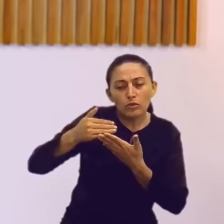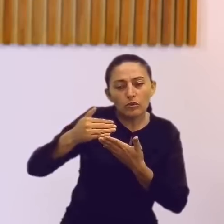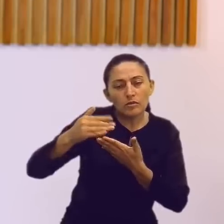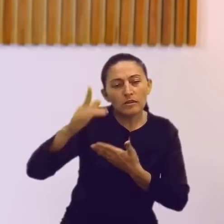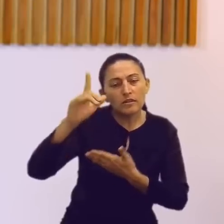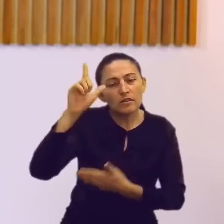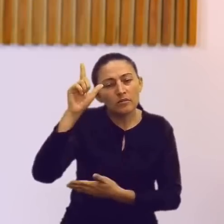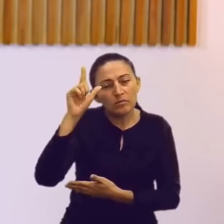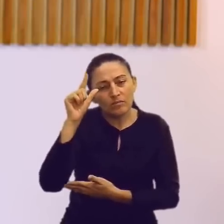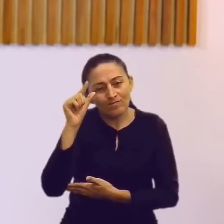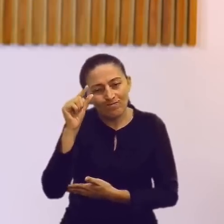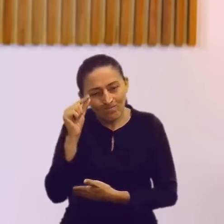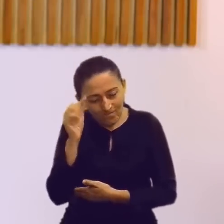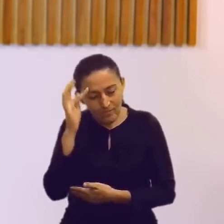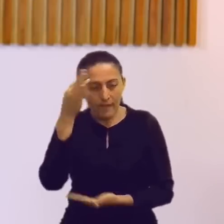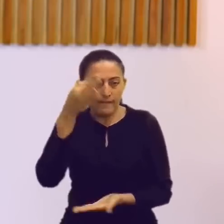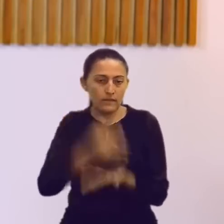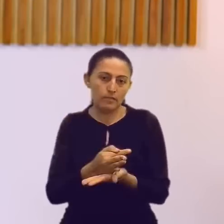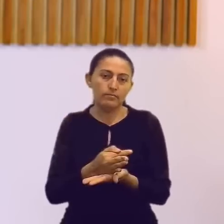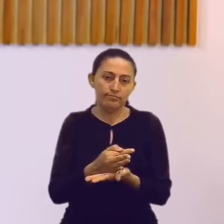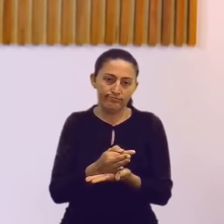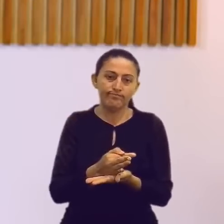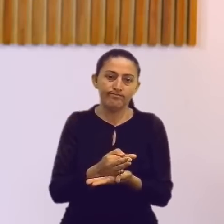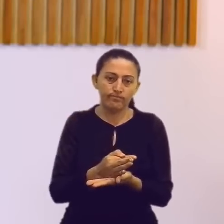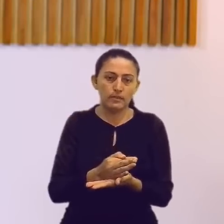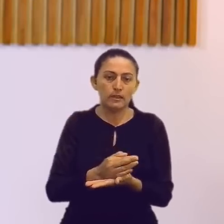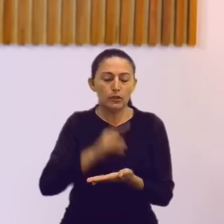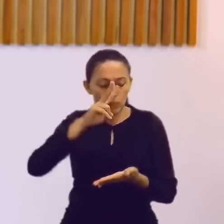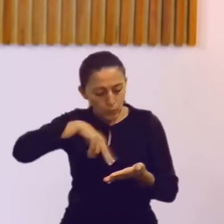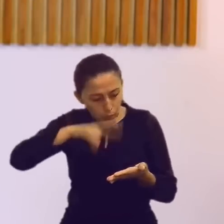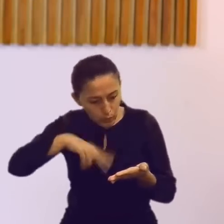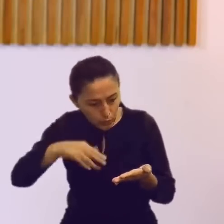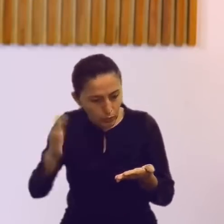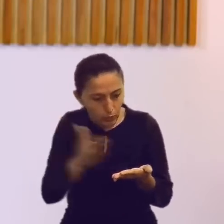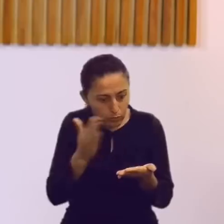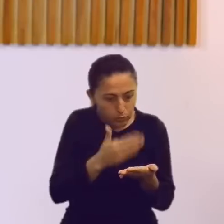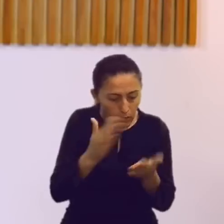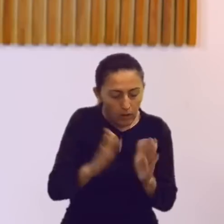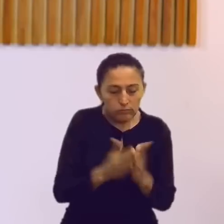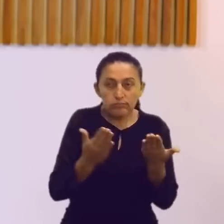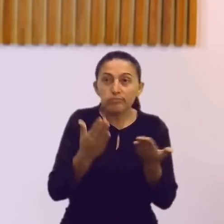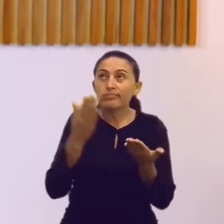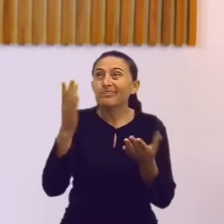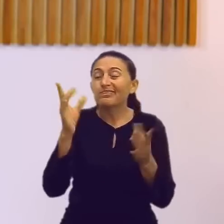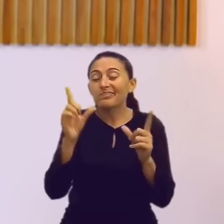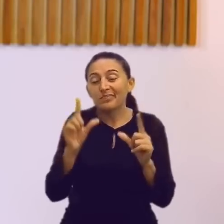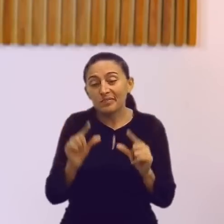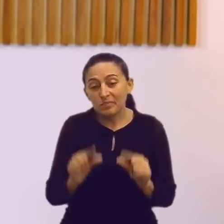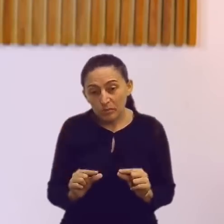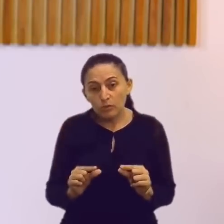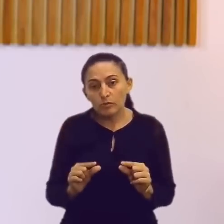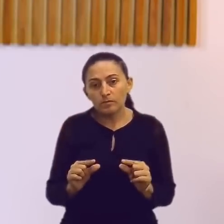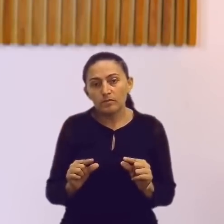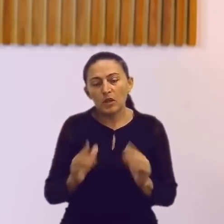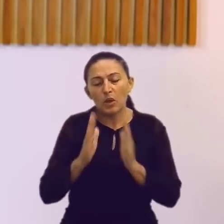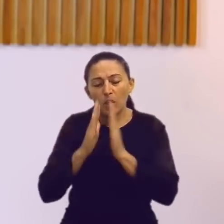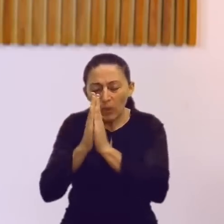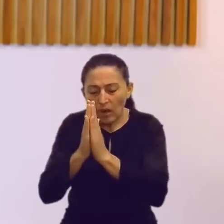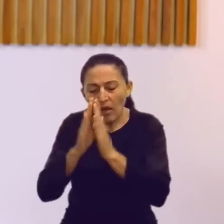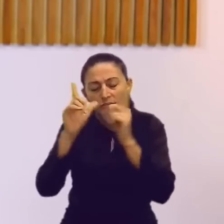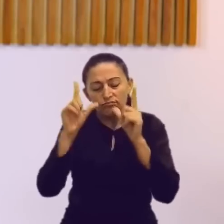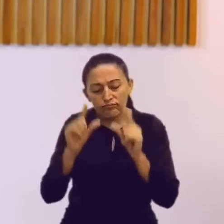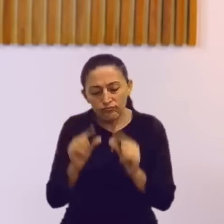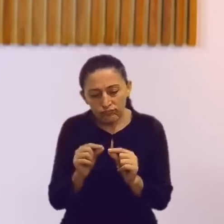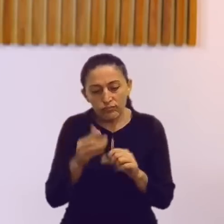Diminuímos então a leitura bíblica, paramos de orar e até mesmo deixamos de frequentar a